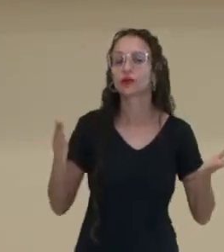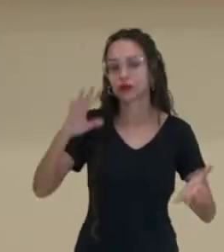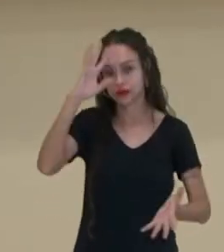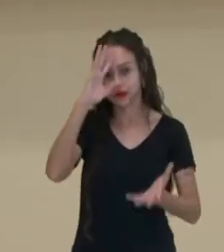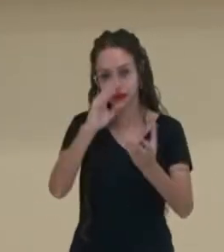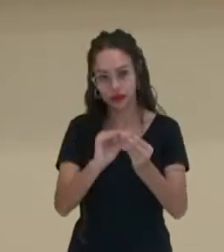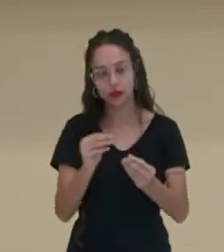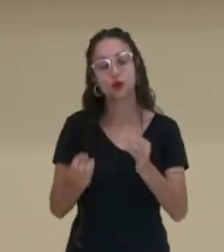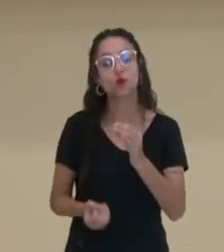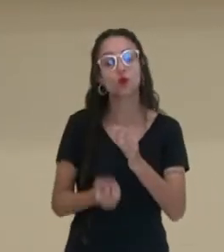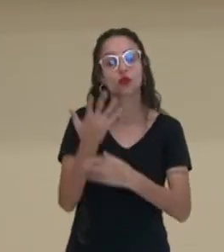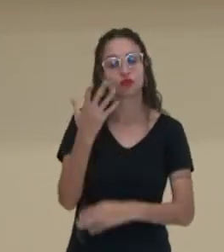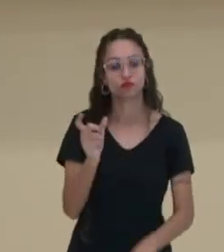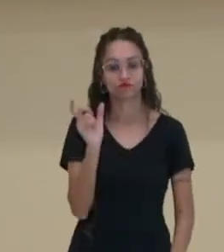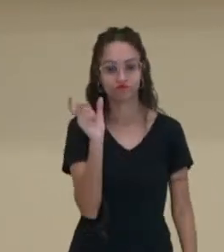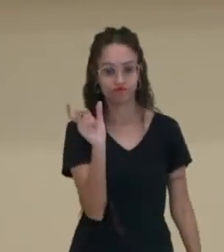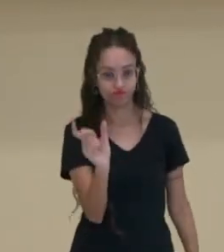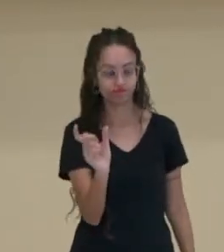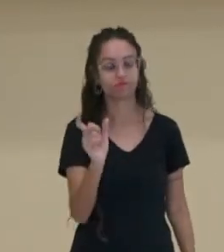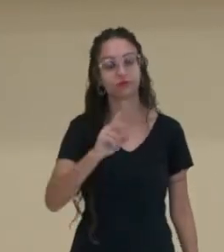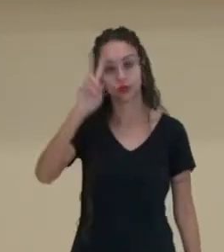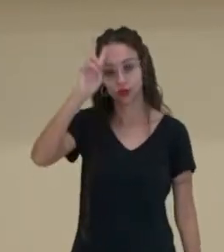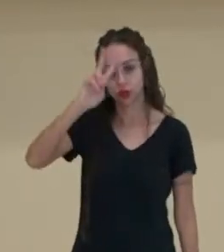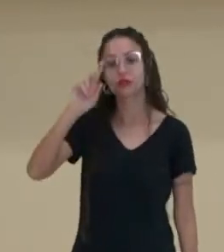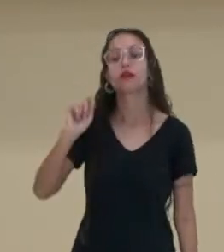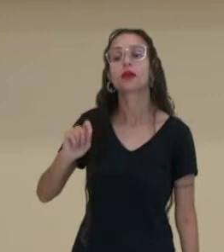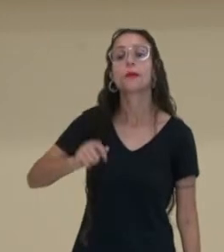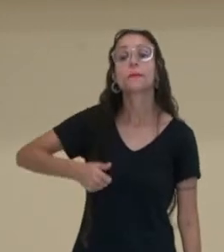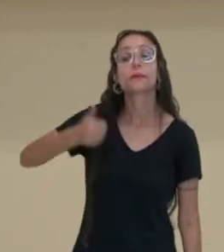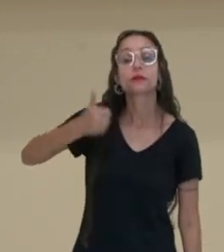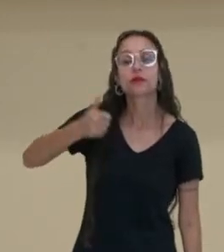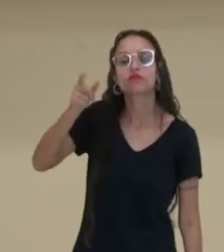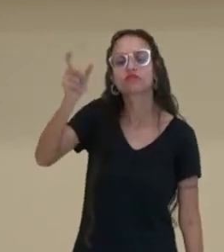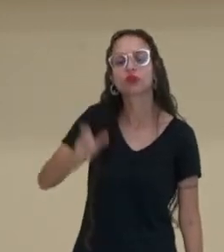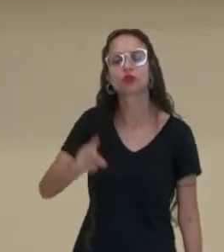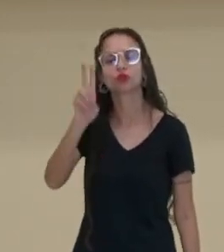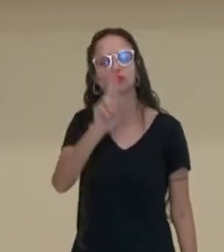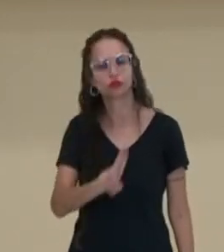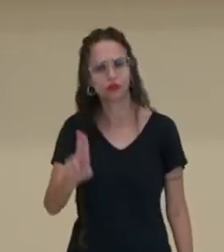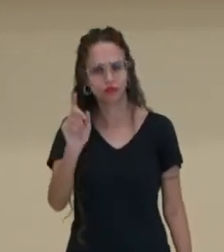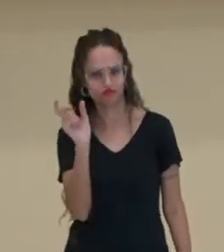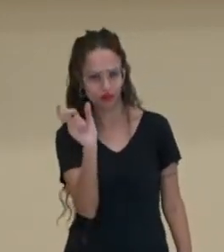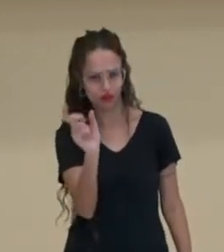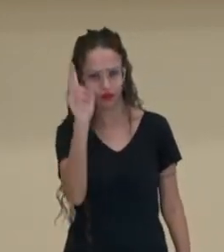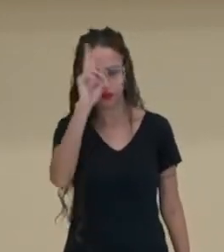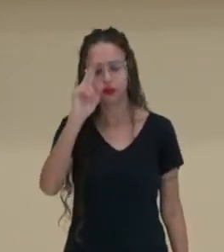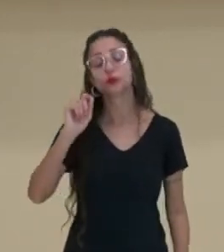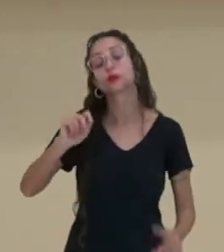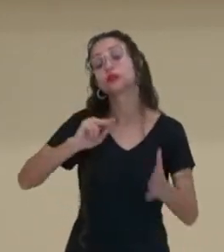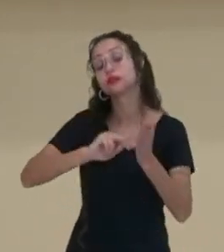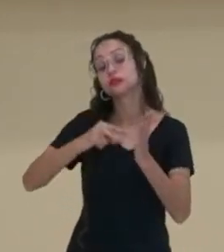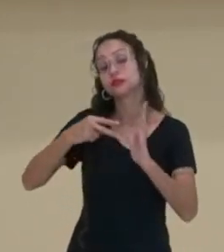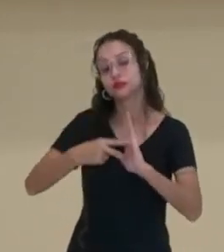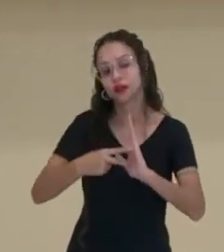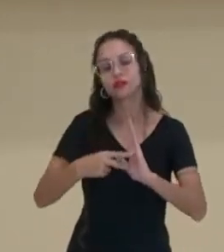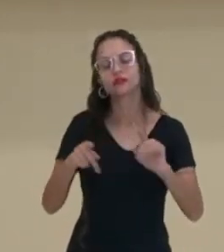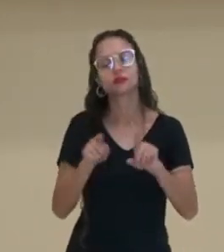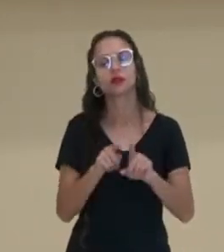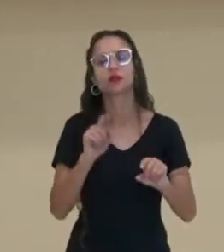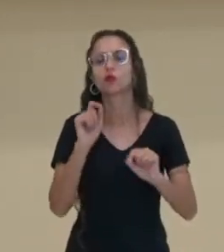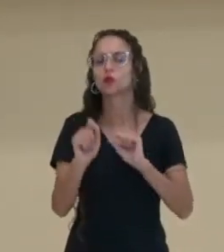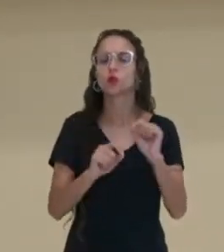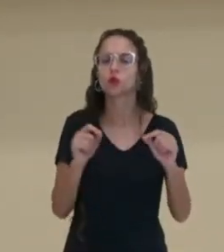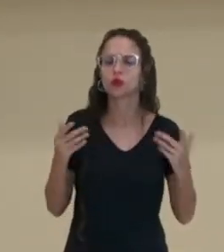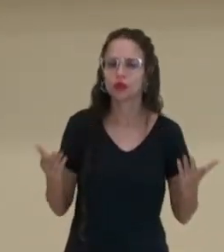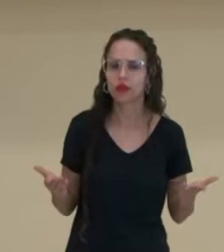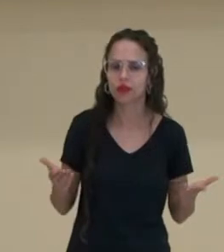origem dele, do termo história, quem foi o primeiro a utilizar essa palavra, qual que era o significado. E, afinal, será